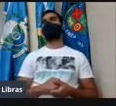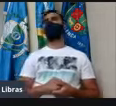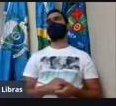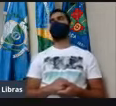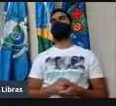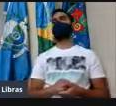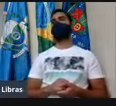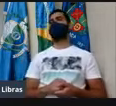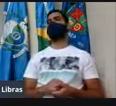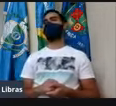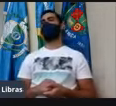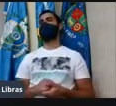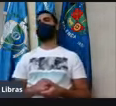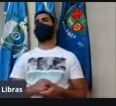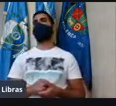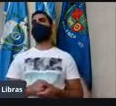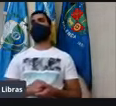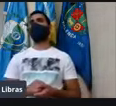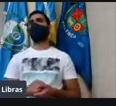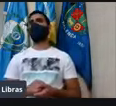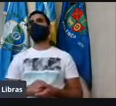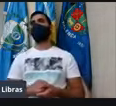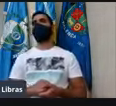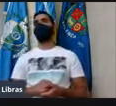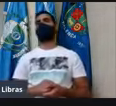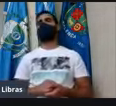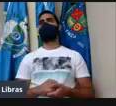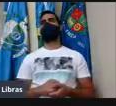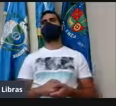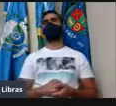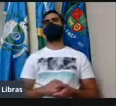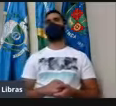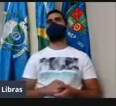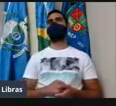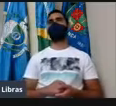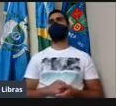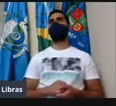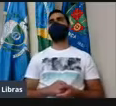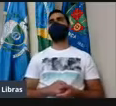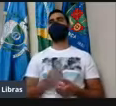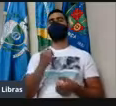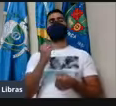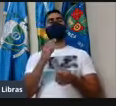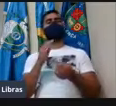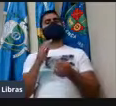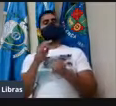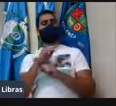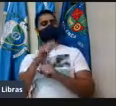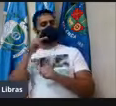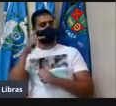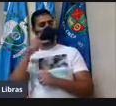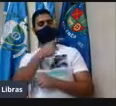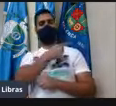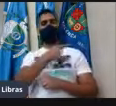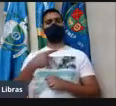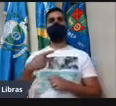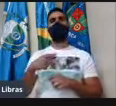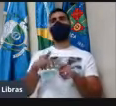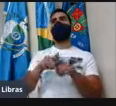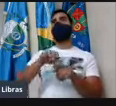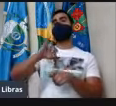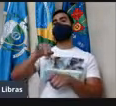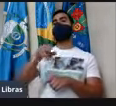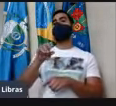Pois não. Vereador Celcinho, 3 minutos. Boa noite, presidente, aos vereadores, assistência, ao